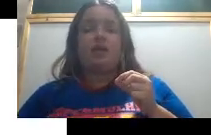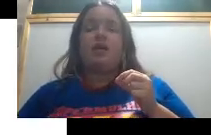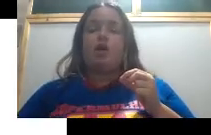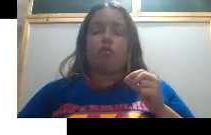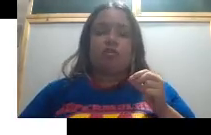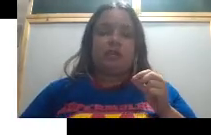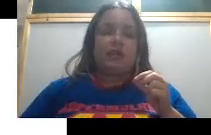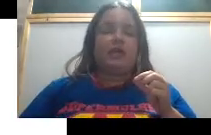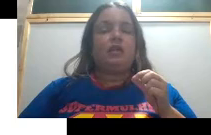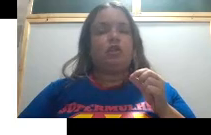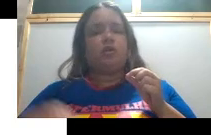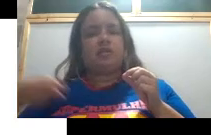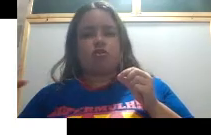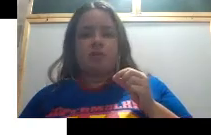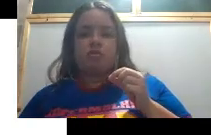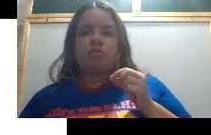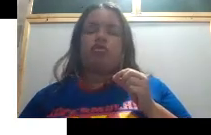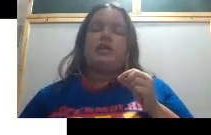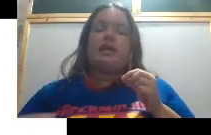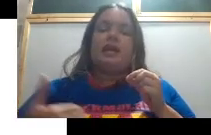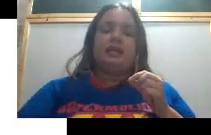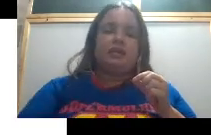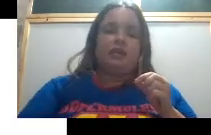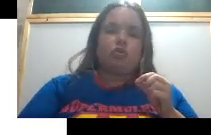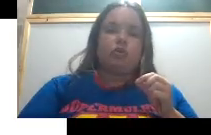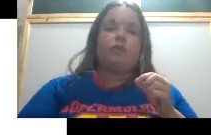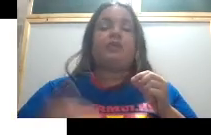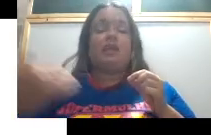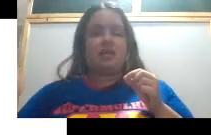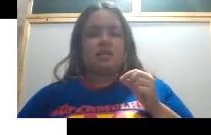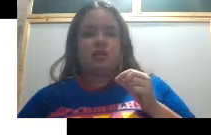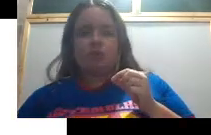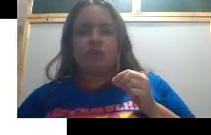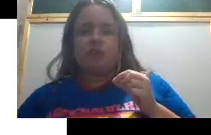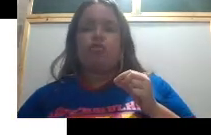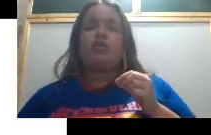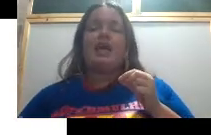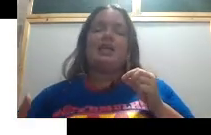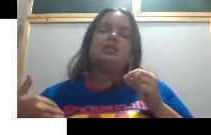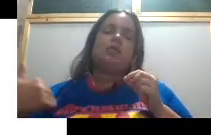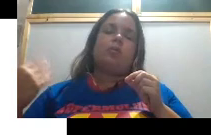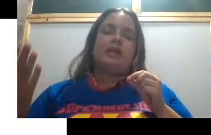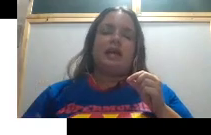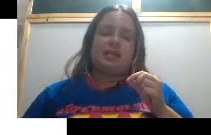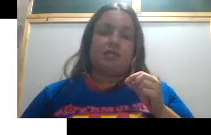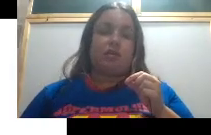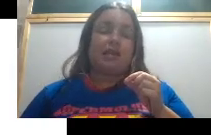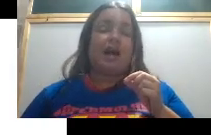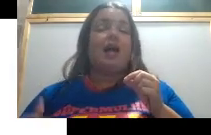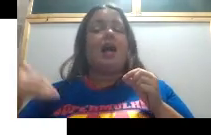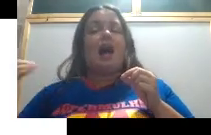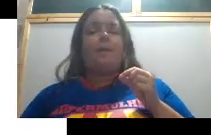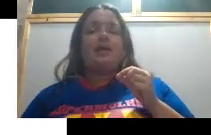porque hoje em dia todas as pessoas entre 18 e 69 anos elas são obrigadas